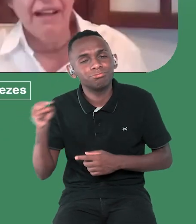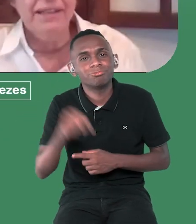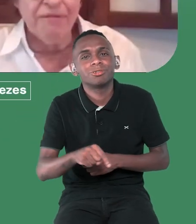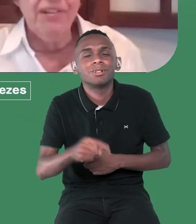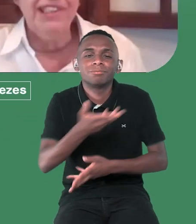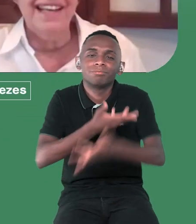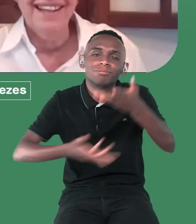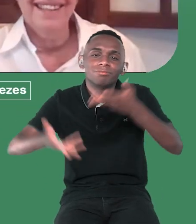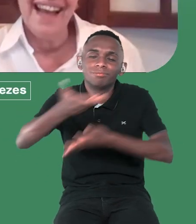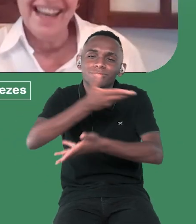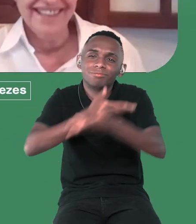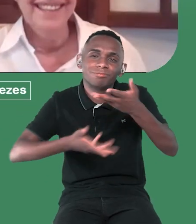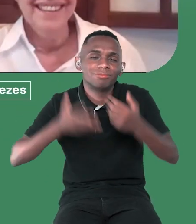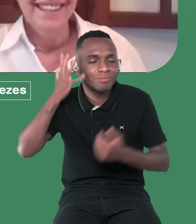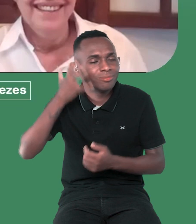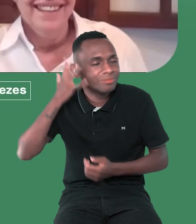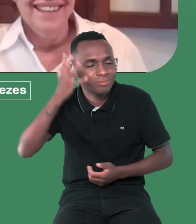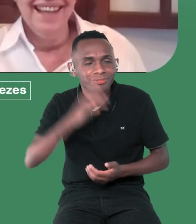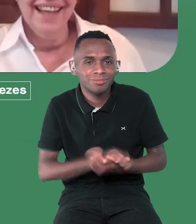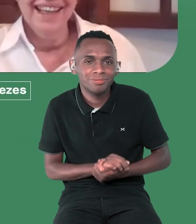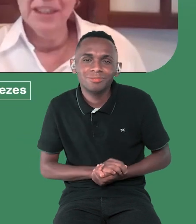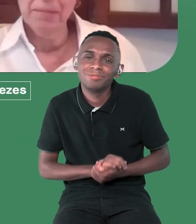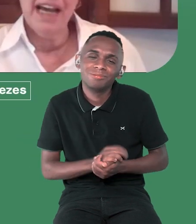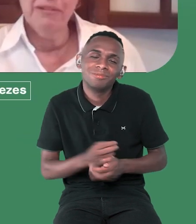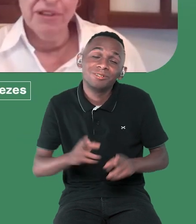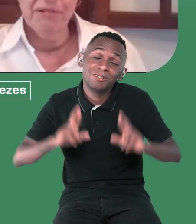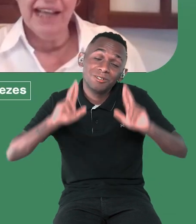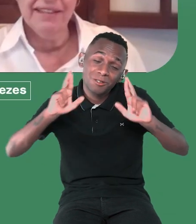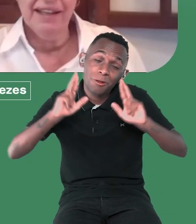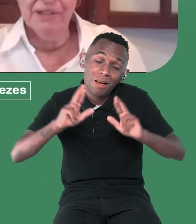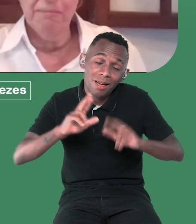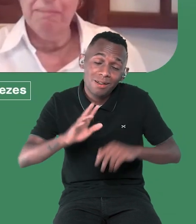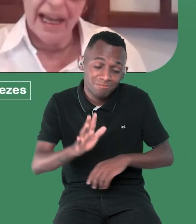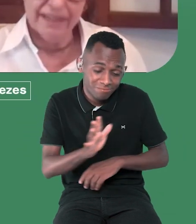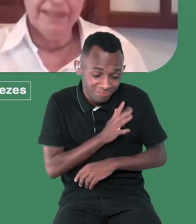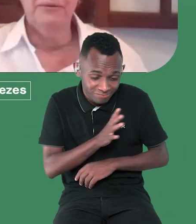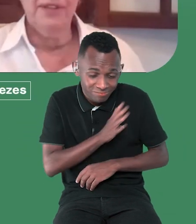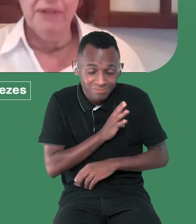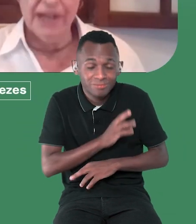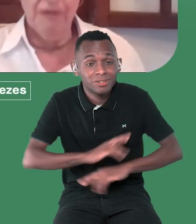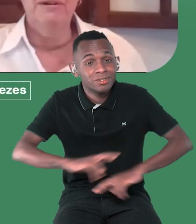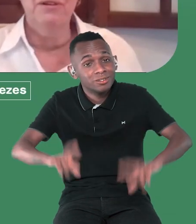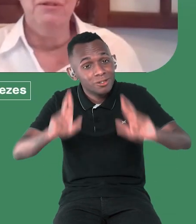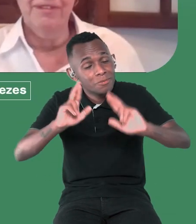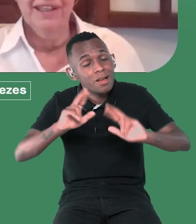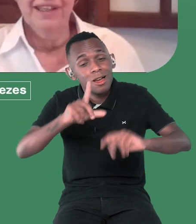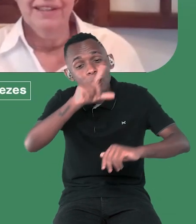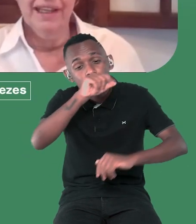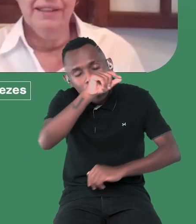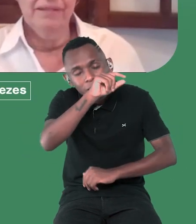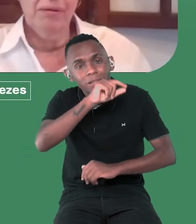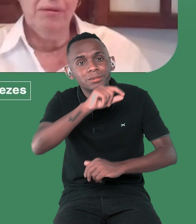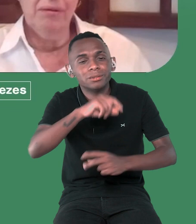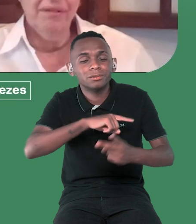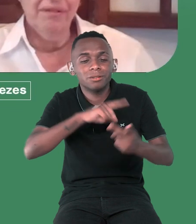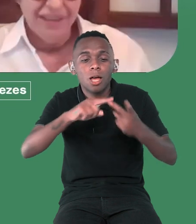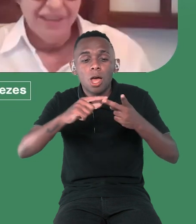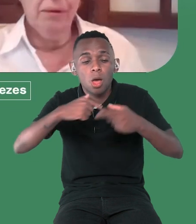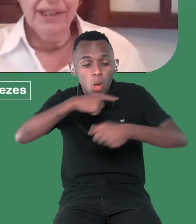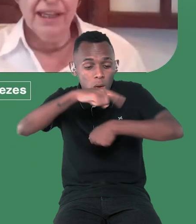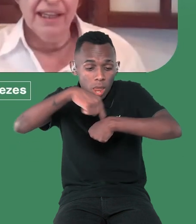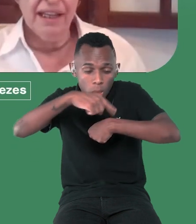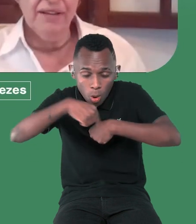insegurança. E ilustrar uma outra pessoa é esperar atender a expectativa daquela outra pessoa, né?